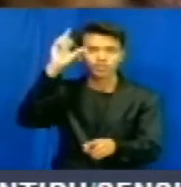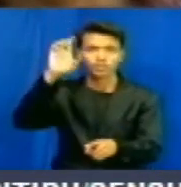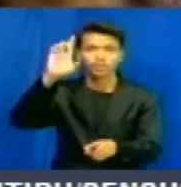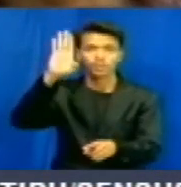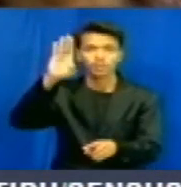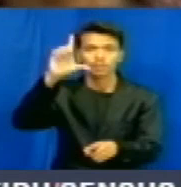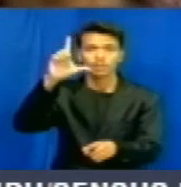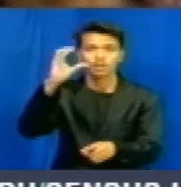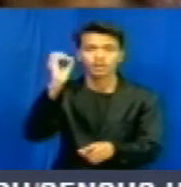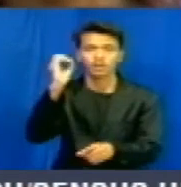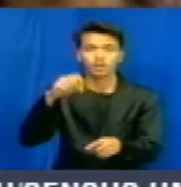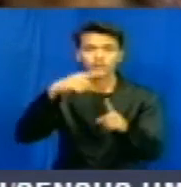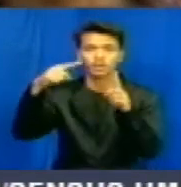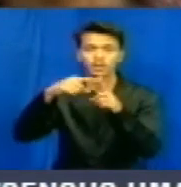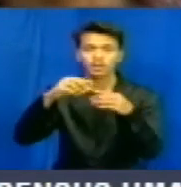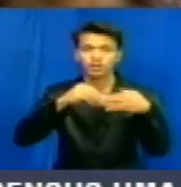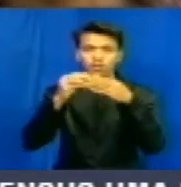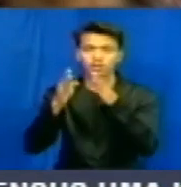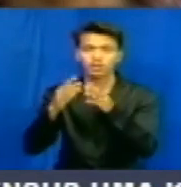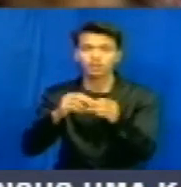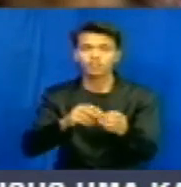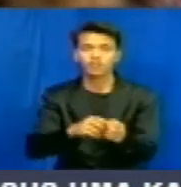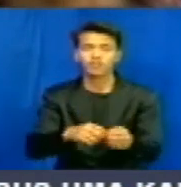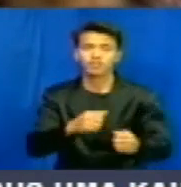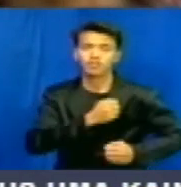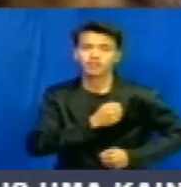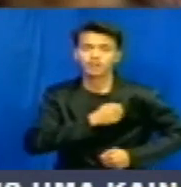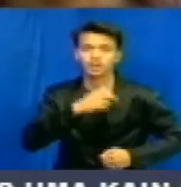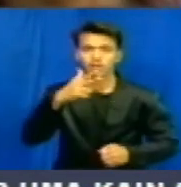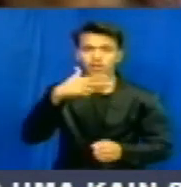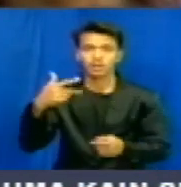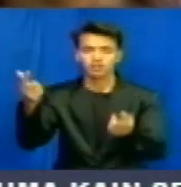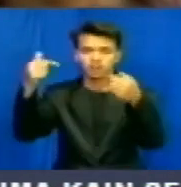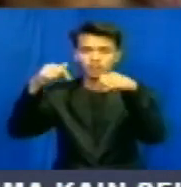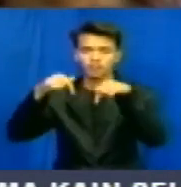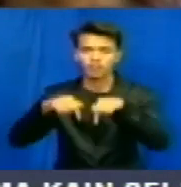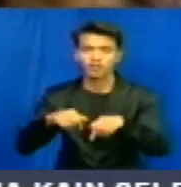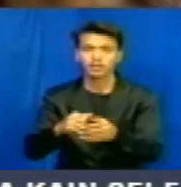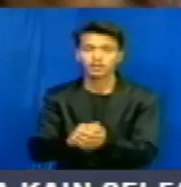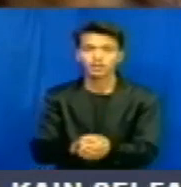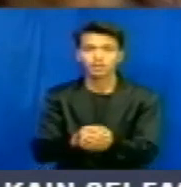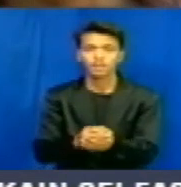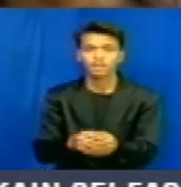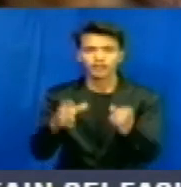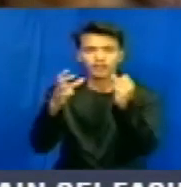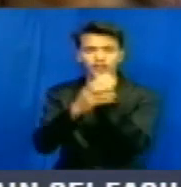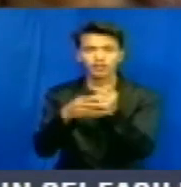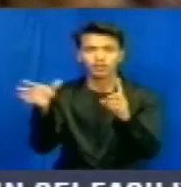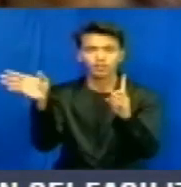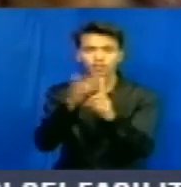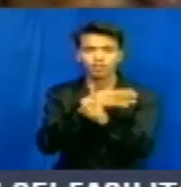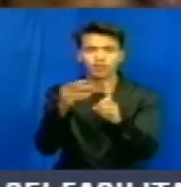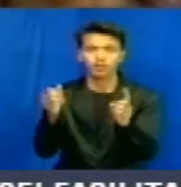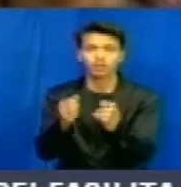Ximenes Belo, o anjira autoridade indonésia, ronia apoiante sira, tolok, insulta a mim, duni, caer, baku no hakane, ka